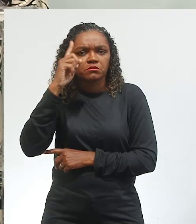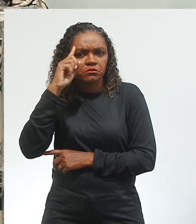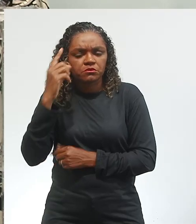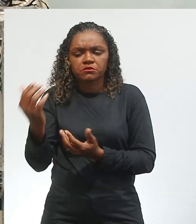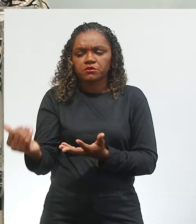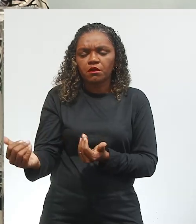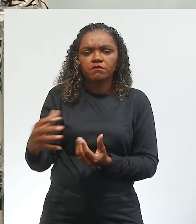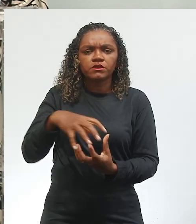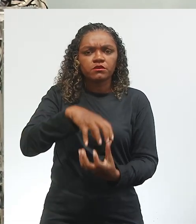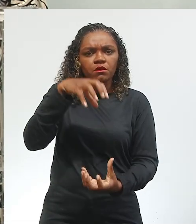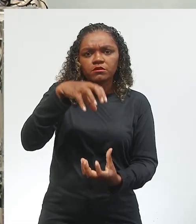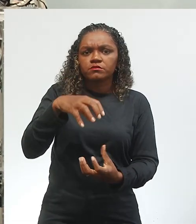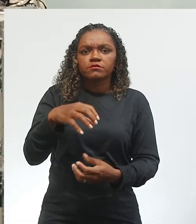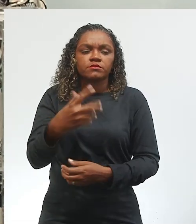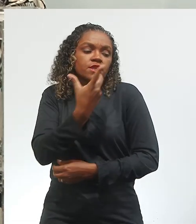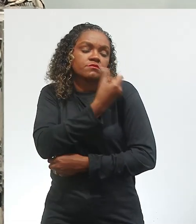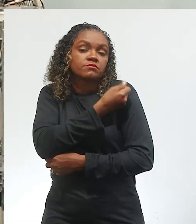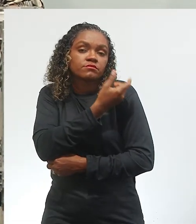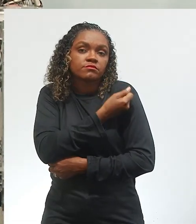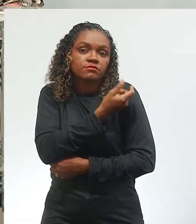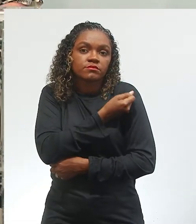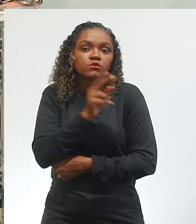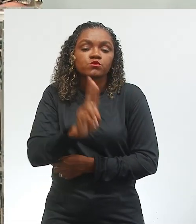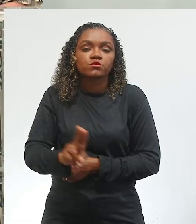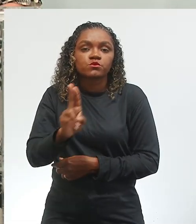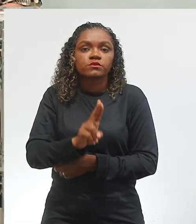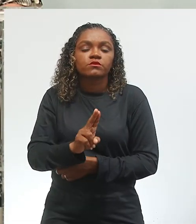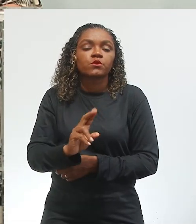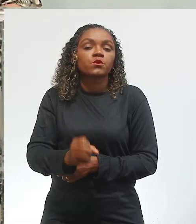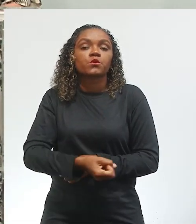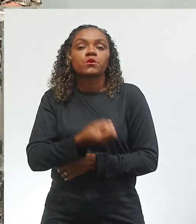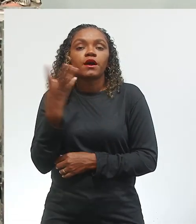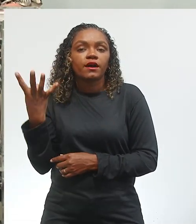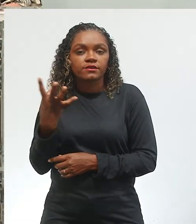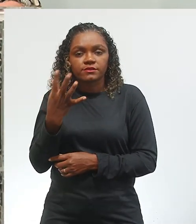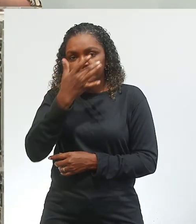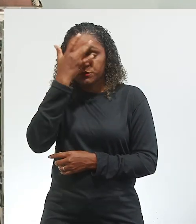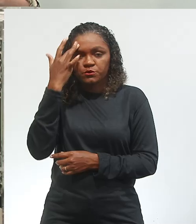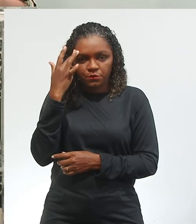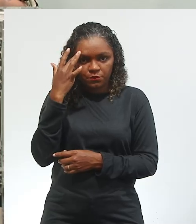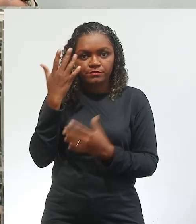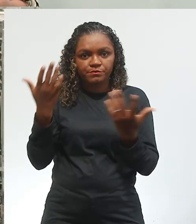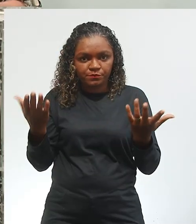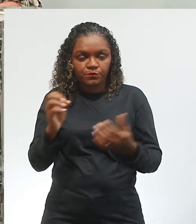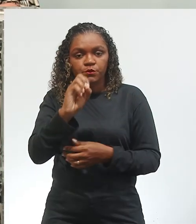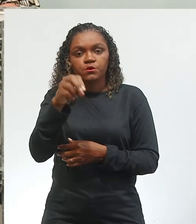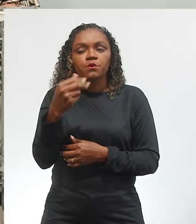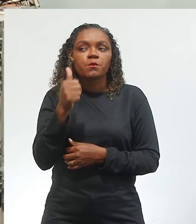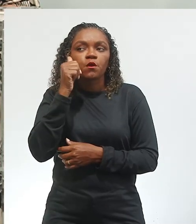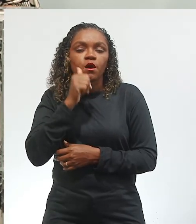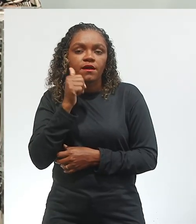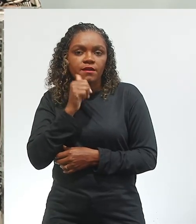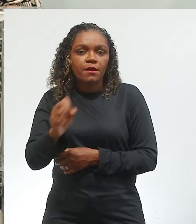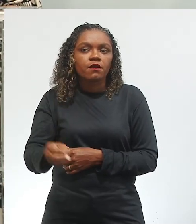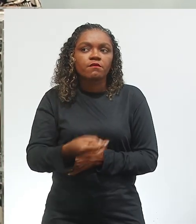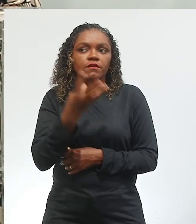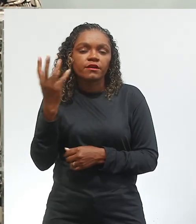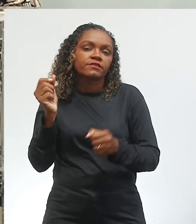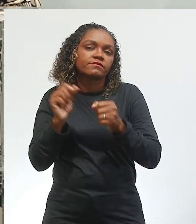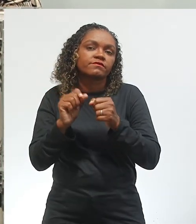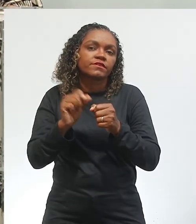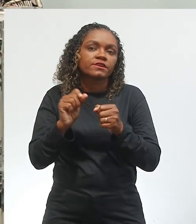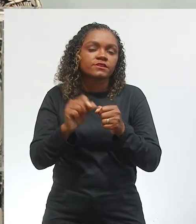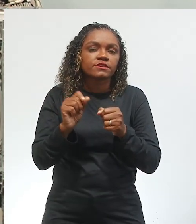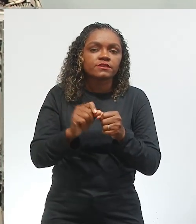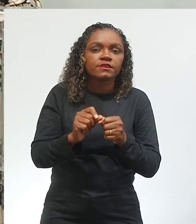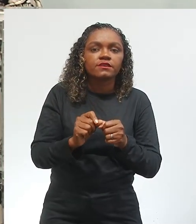ou idosos a mais se vacinem, por exemplo. Né? Eu quero que quantas mulheres a mais